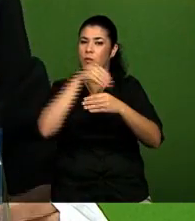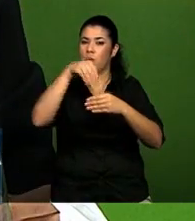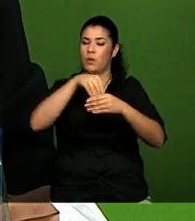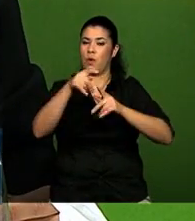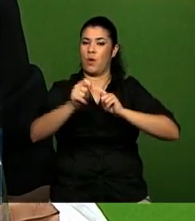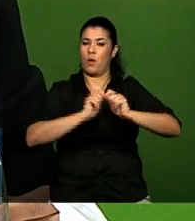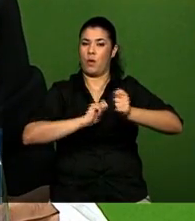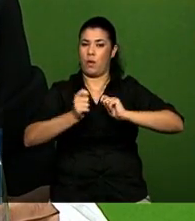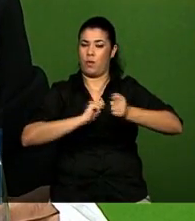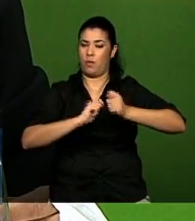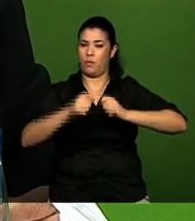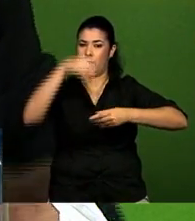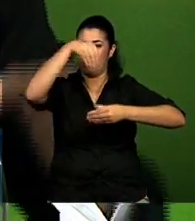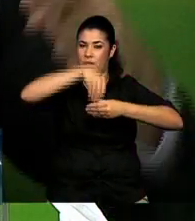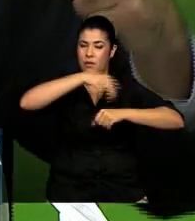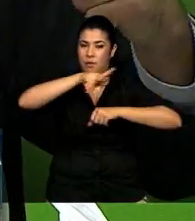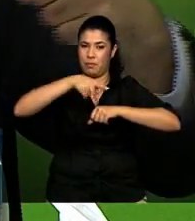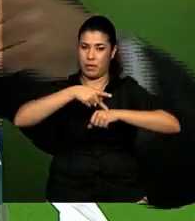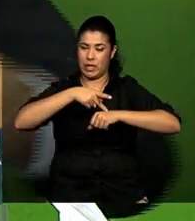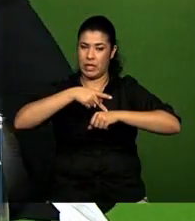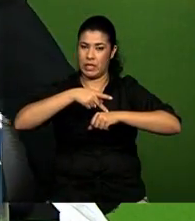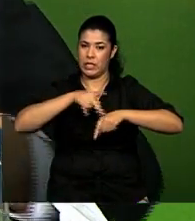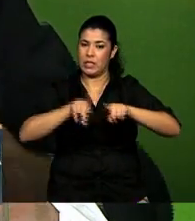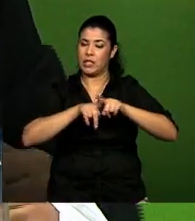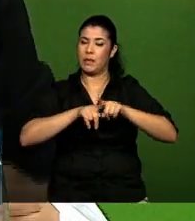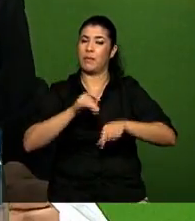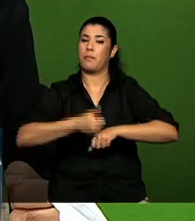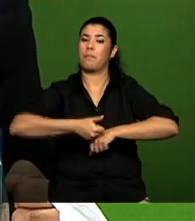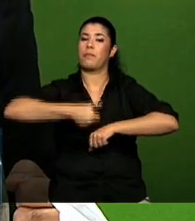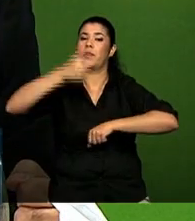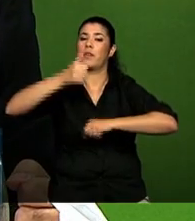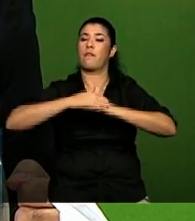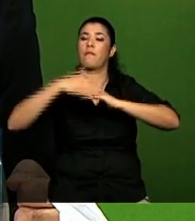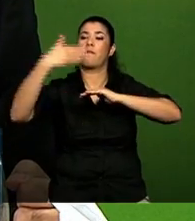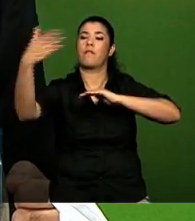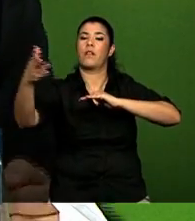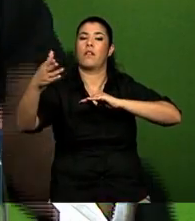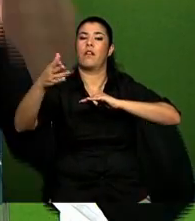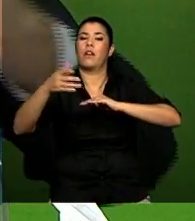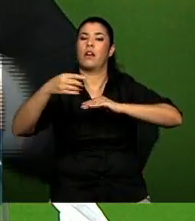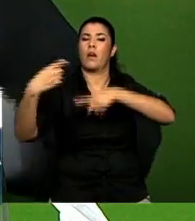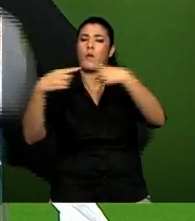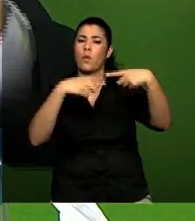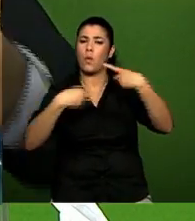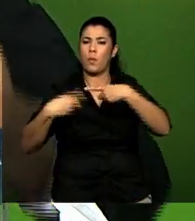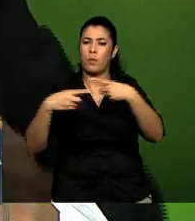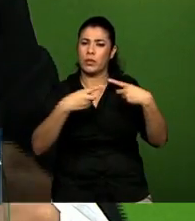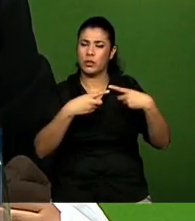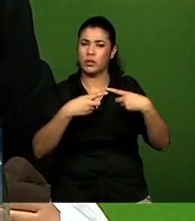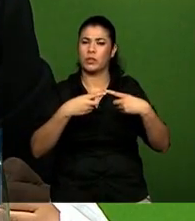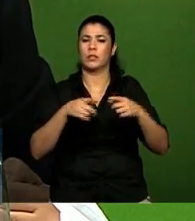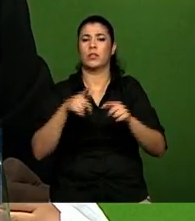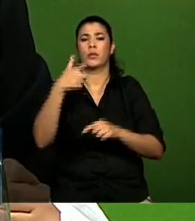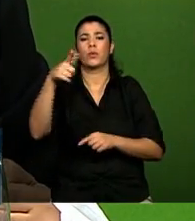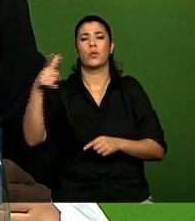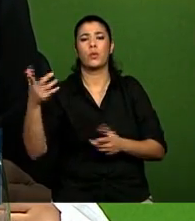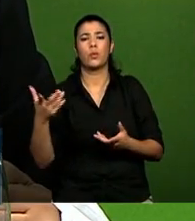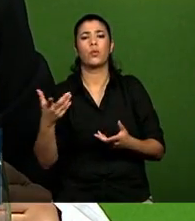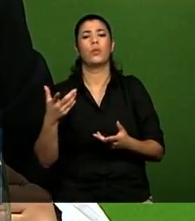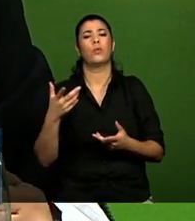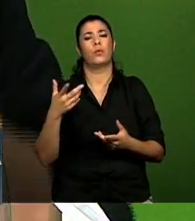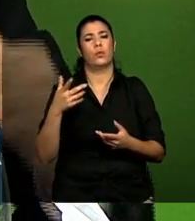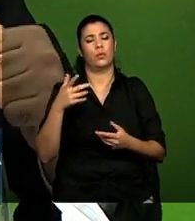como mercado externo que busca melhorar a competitividade da economia brasileira em cima da qualidade da nossa infraestrutura